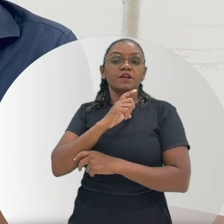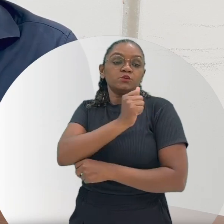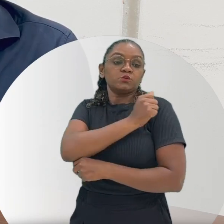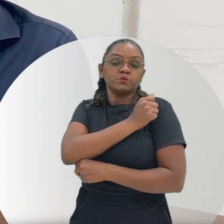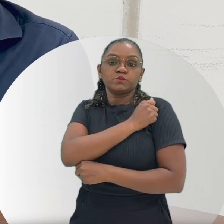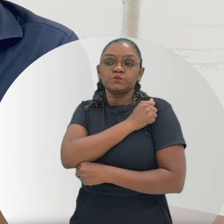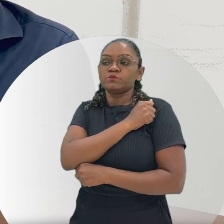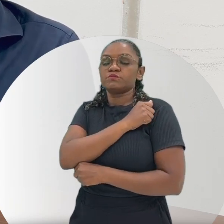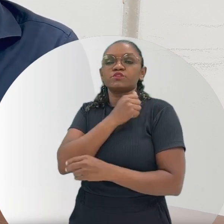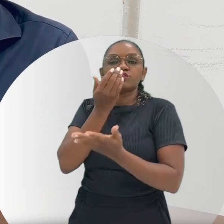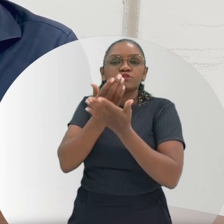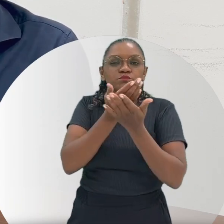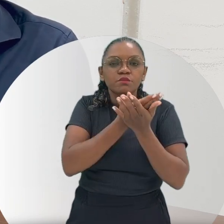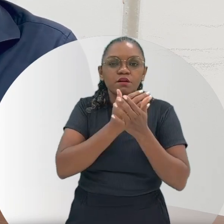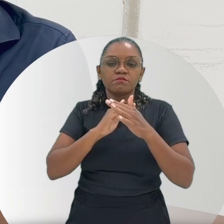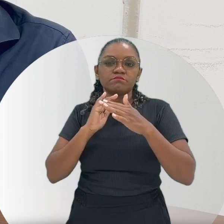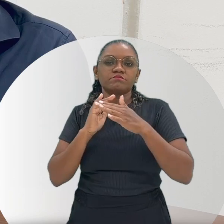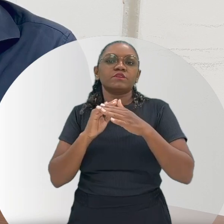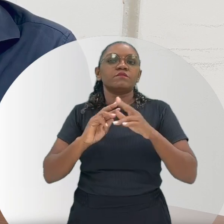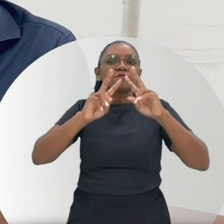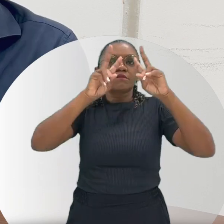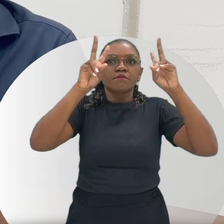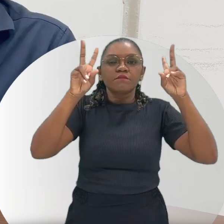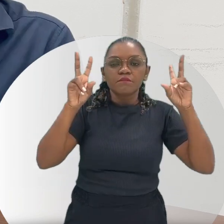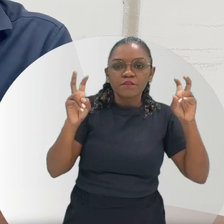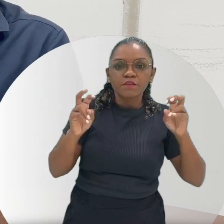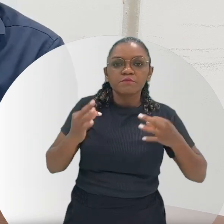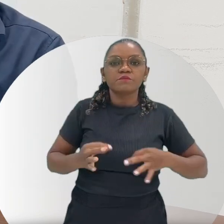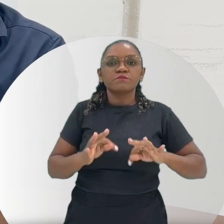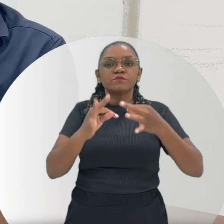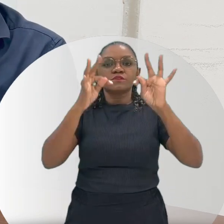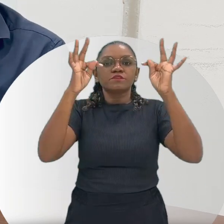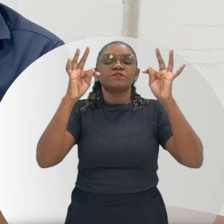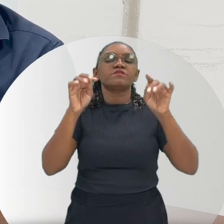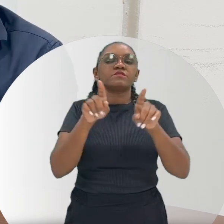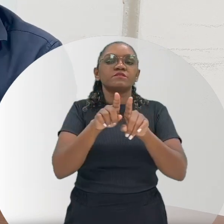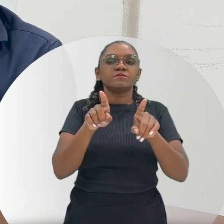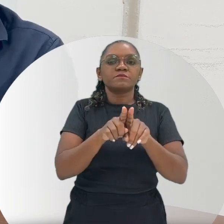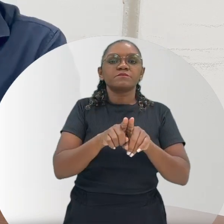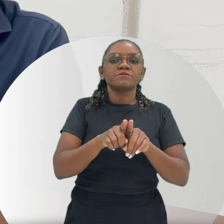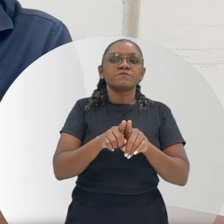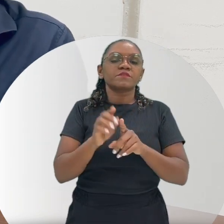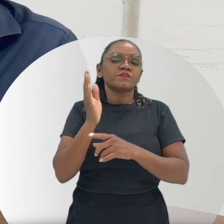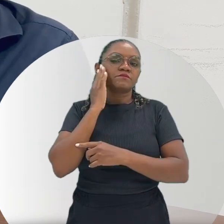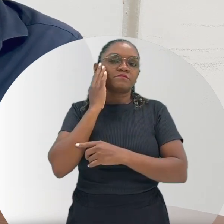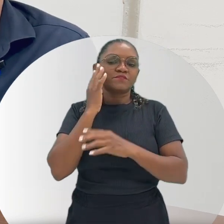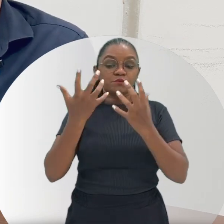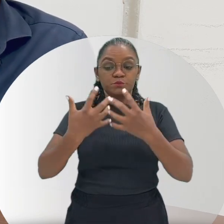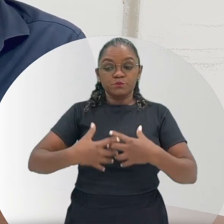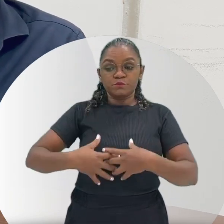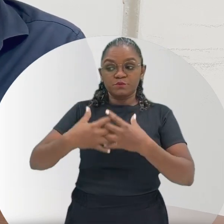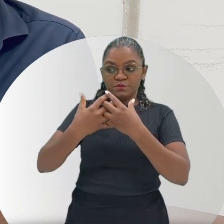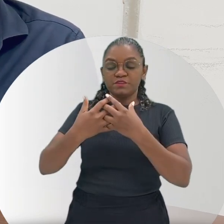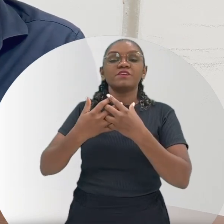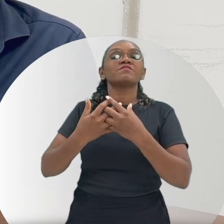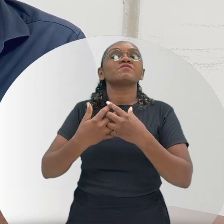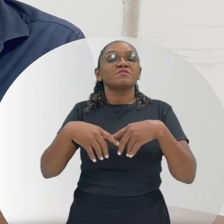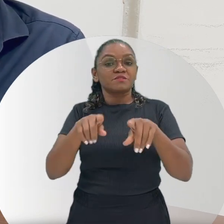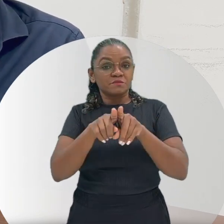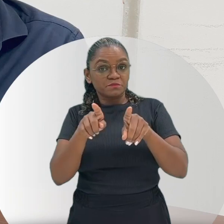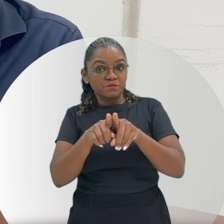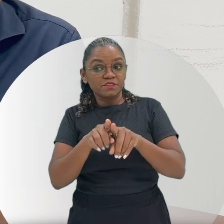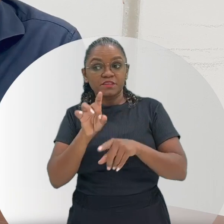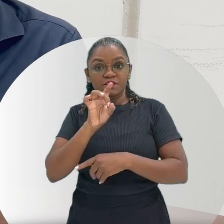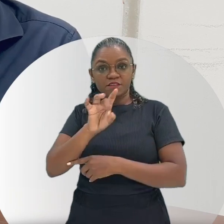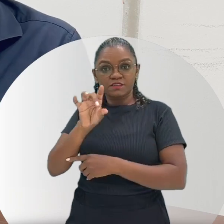de convencimento, de engajamento dos estudantes e da sociedade até que está fora do IFE, já está se engajando com eles, né, para levar